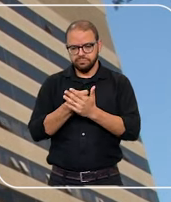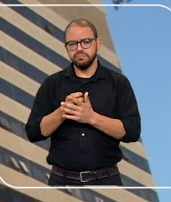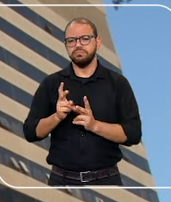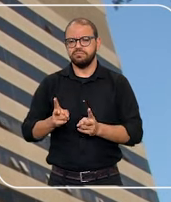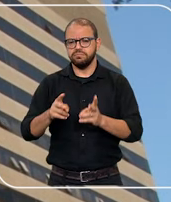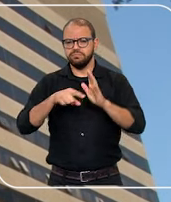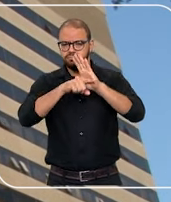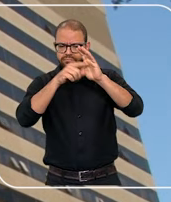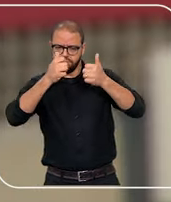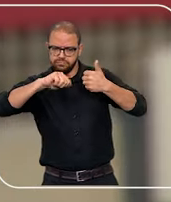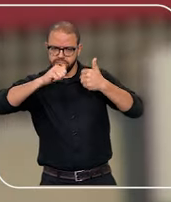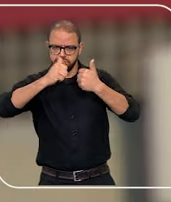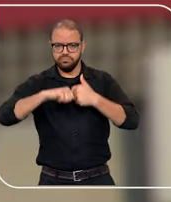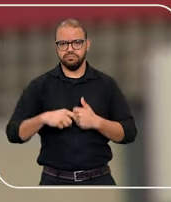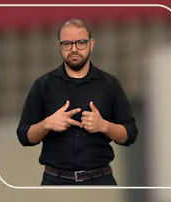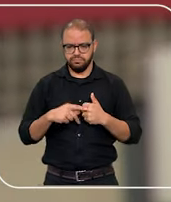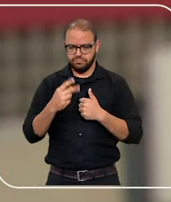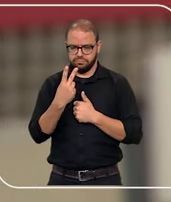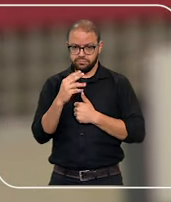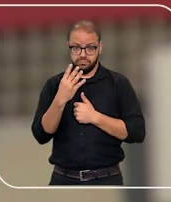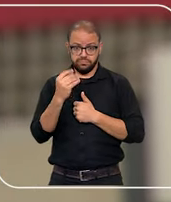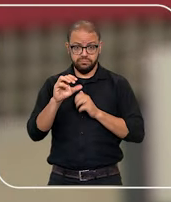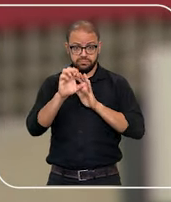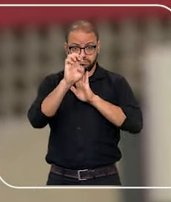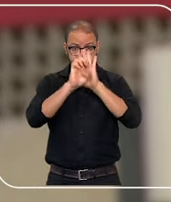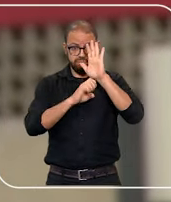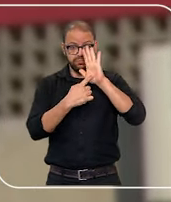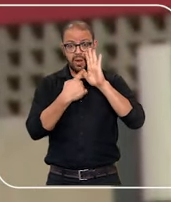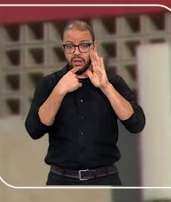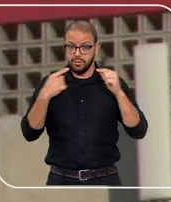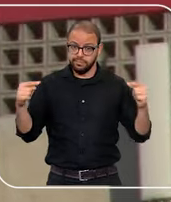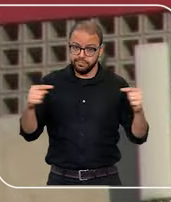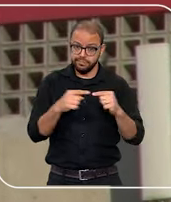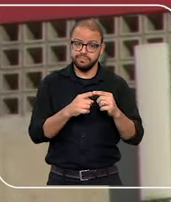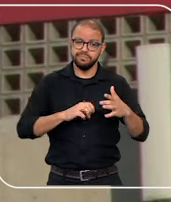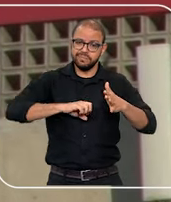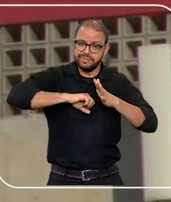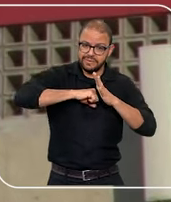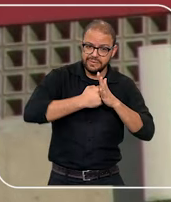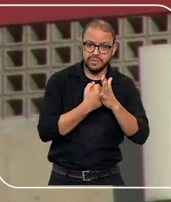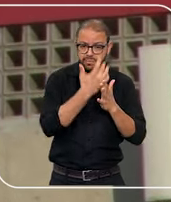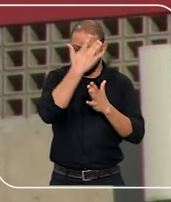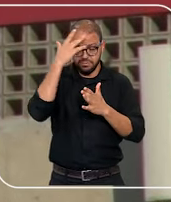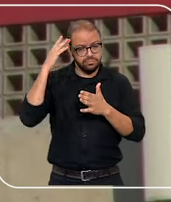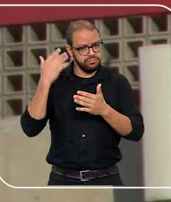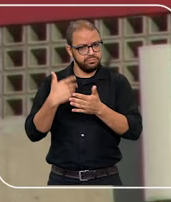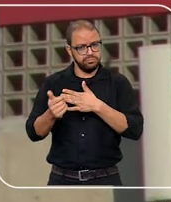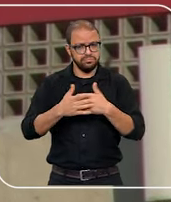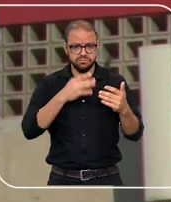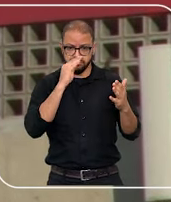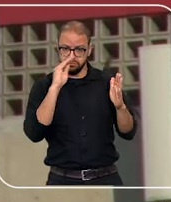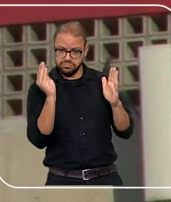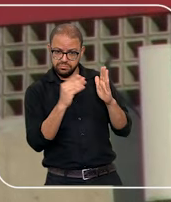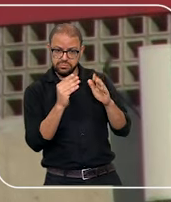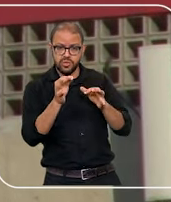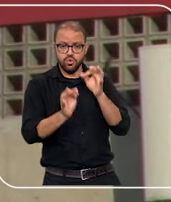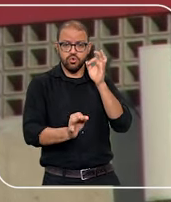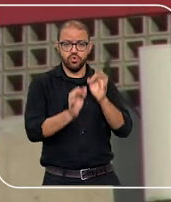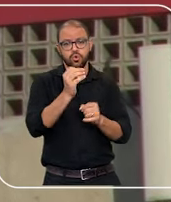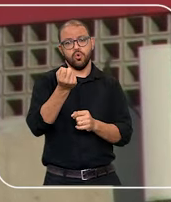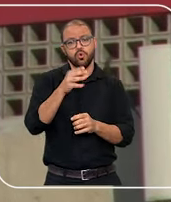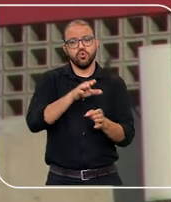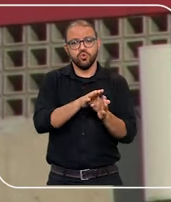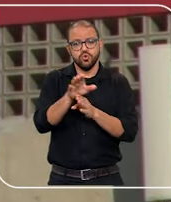manteve a decisão por avaliar que o artigo 249 do ECA admite a aplicação de sanção a qualquer pessoa que descumpra a ordem de